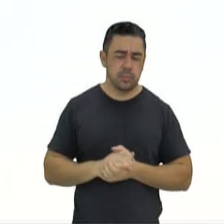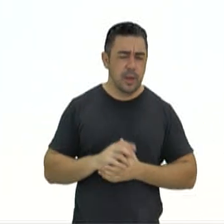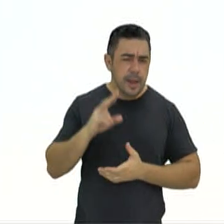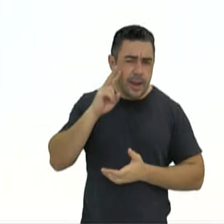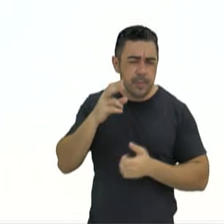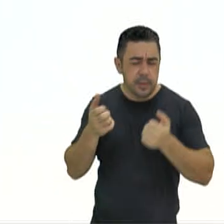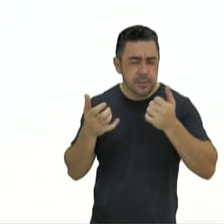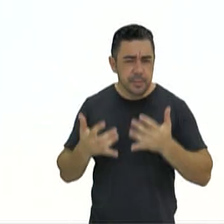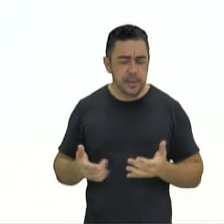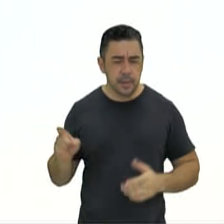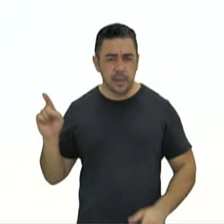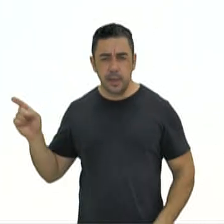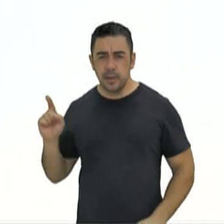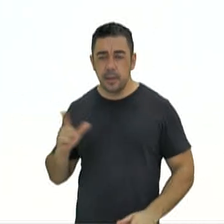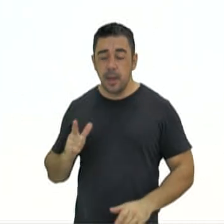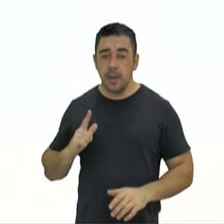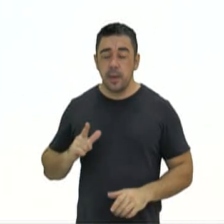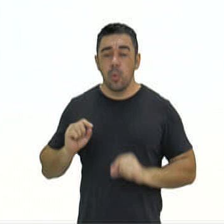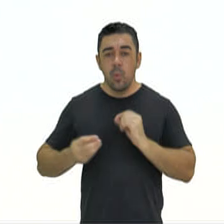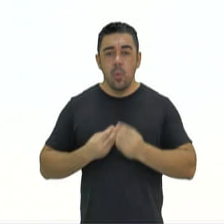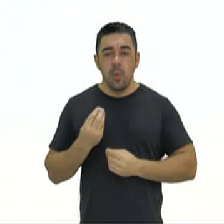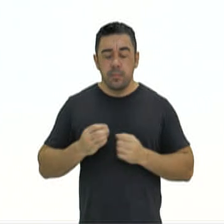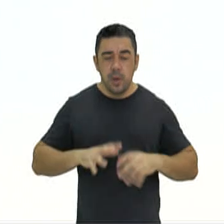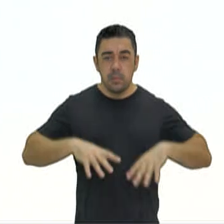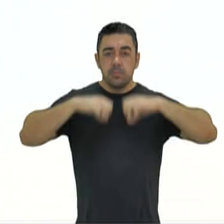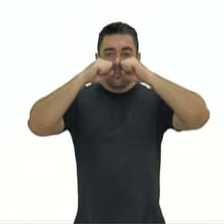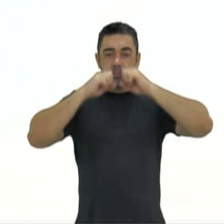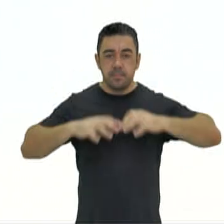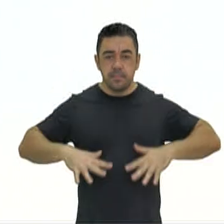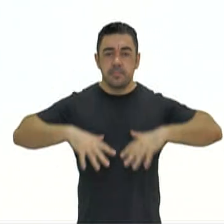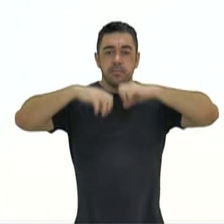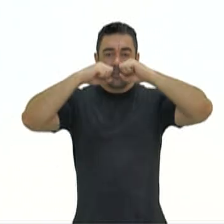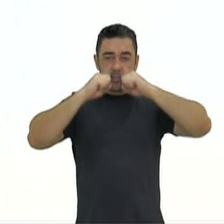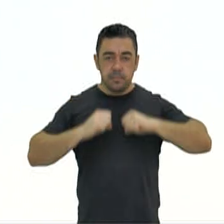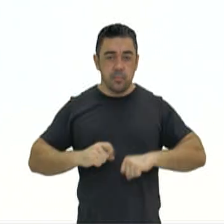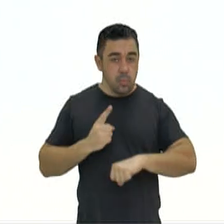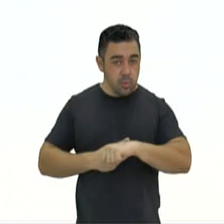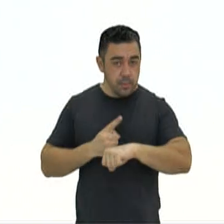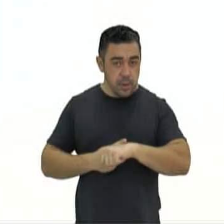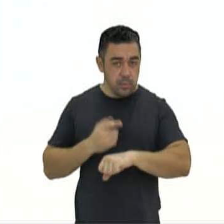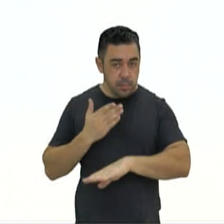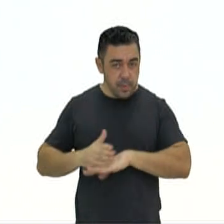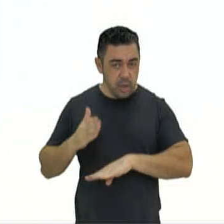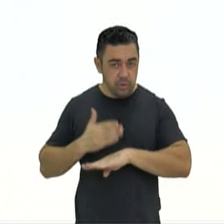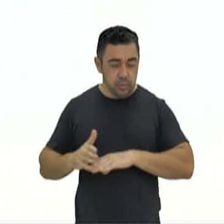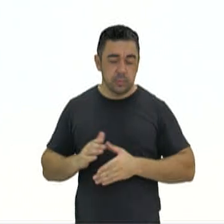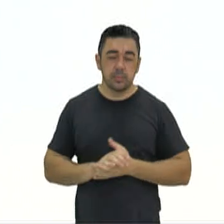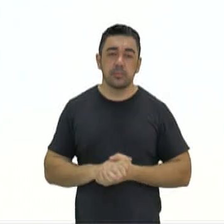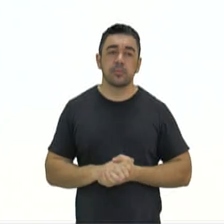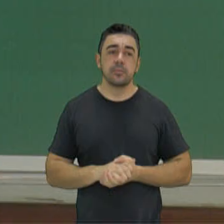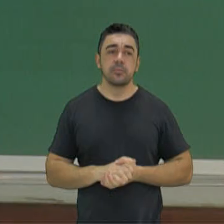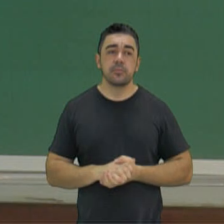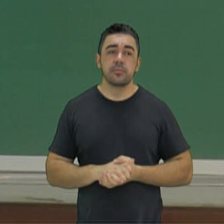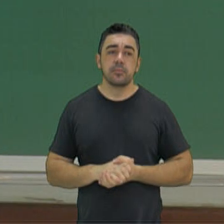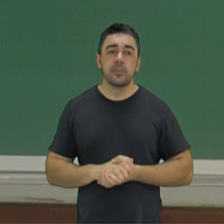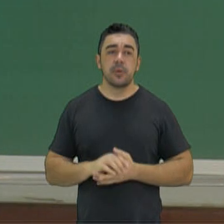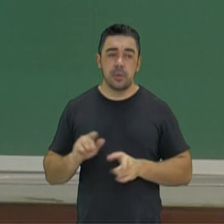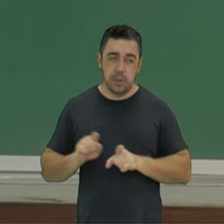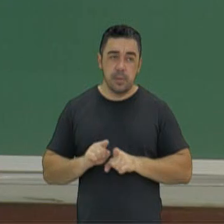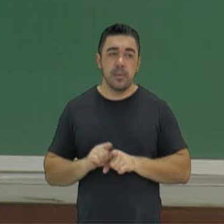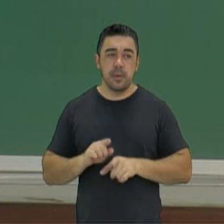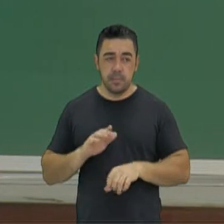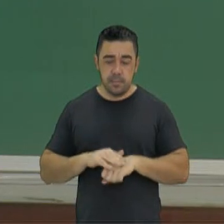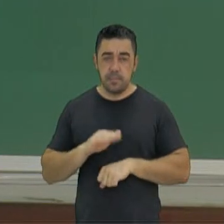foi comentado anteriormente, ela vai aumentar em função da prática de exercício físico e, consequentemente, vai ter um aumento